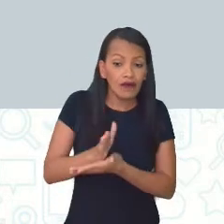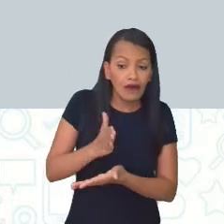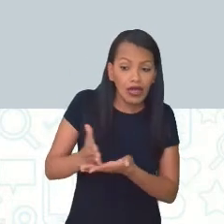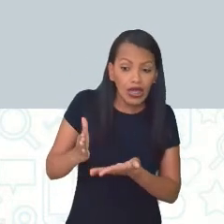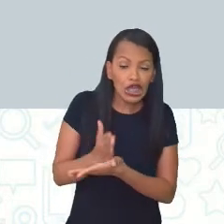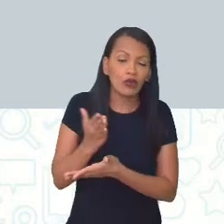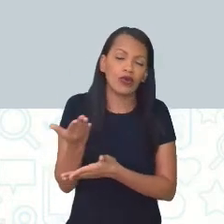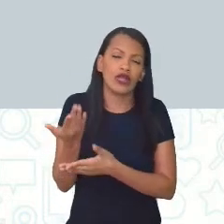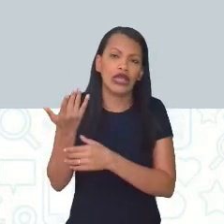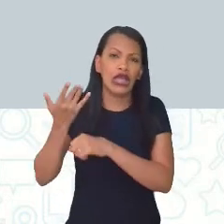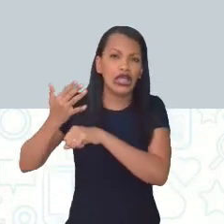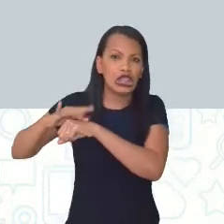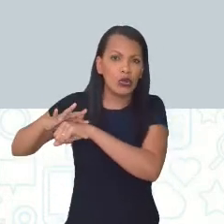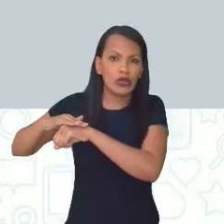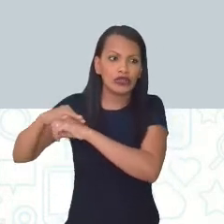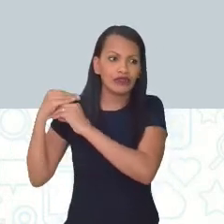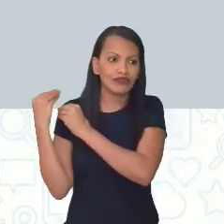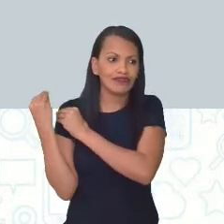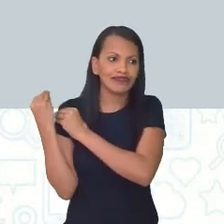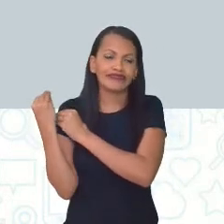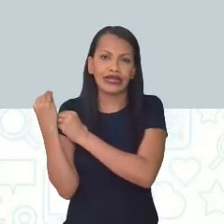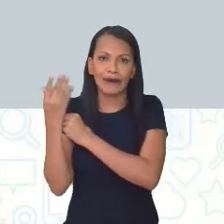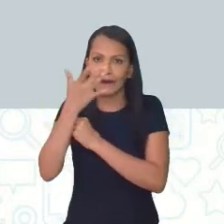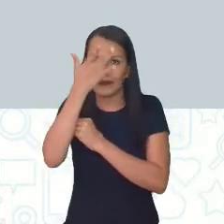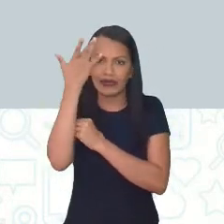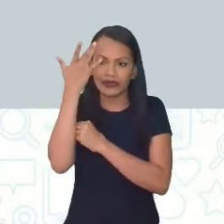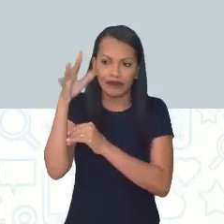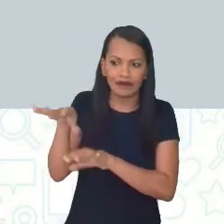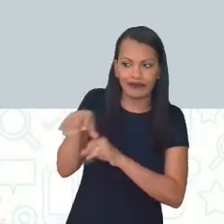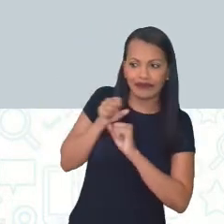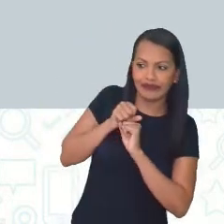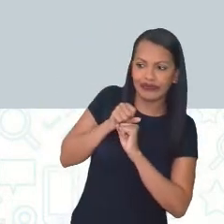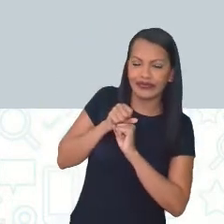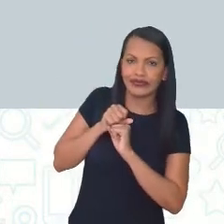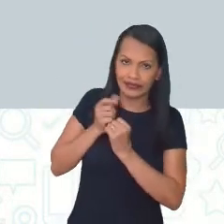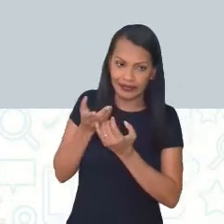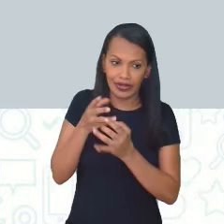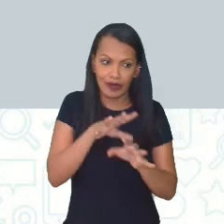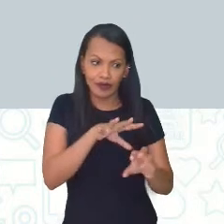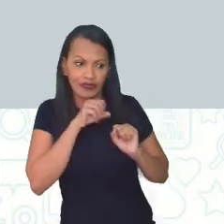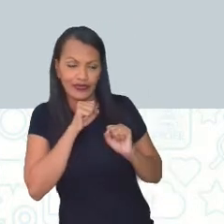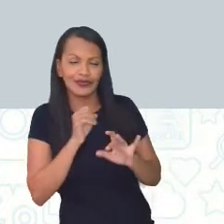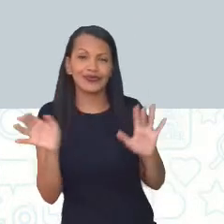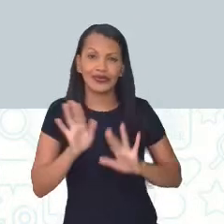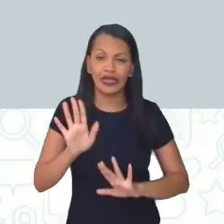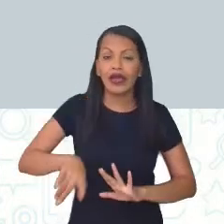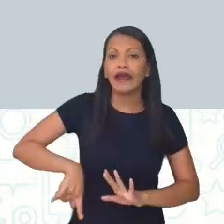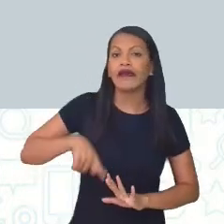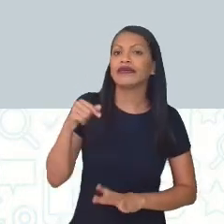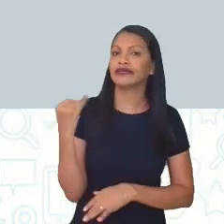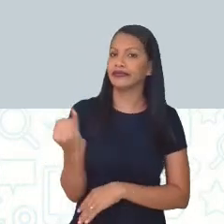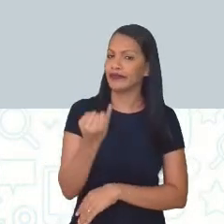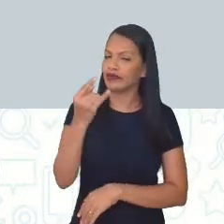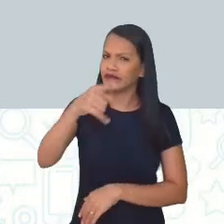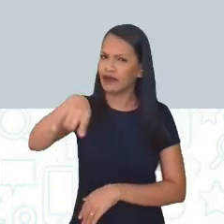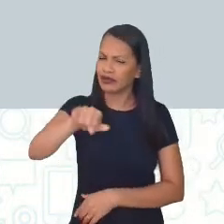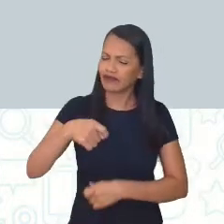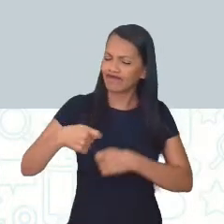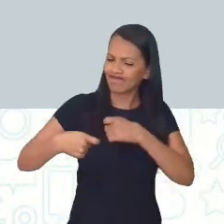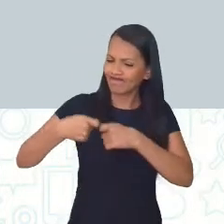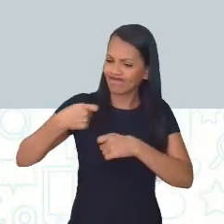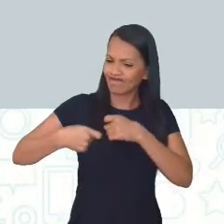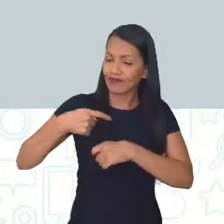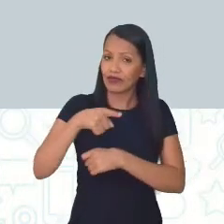não contaminar o seu parceiro ou vice-versa. Então, é muito importante quando você vai ter uma relação,